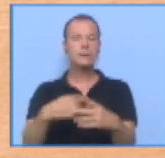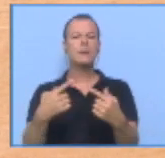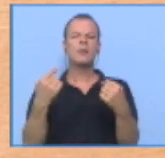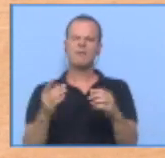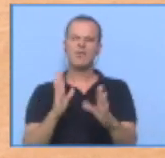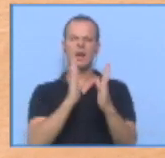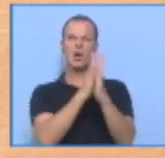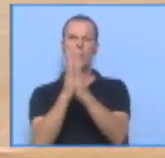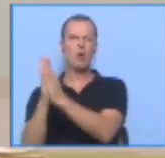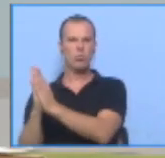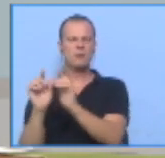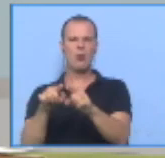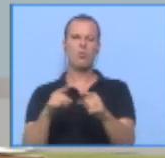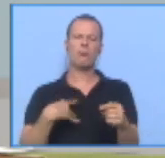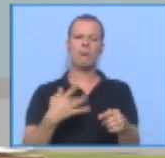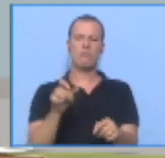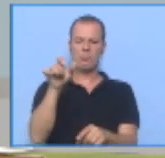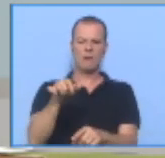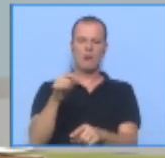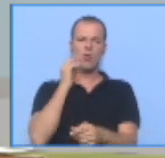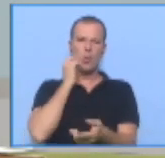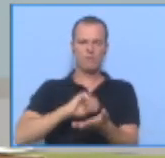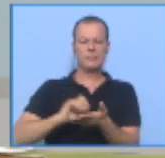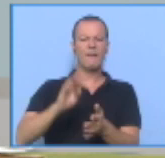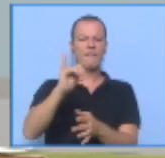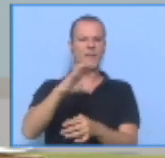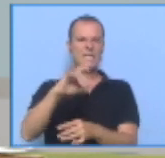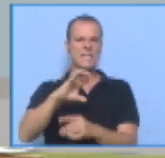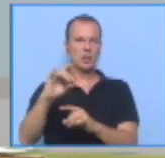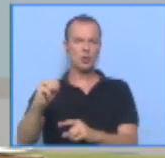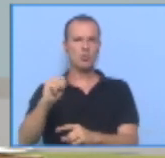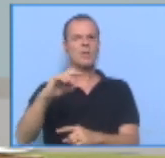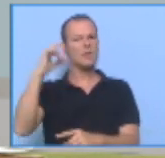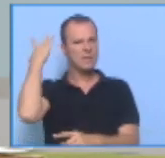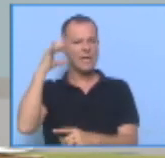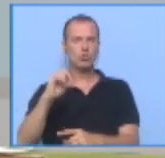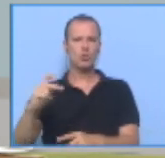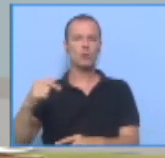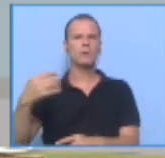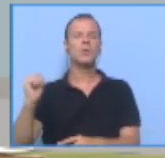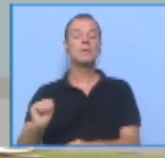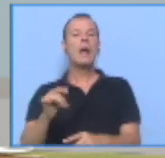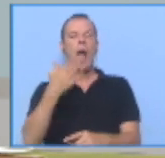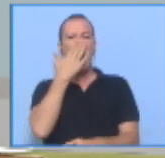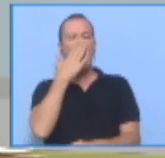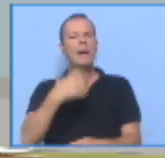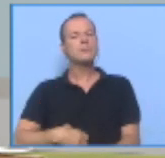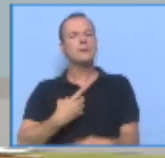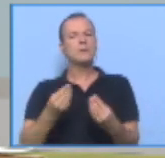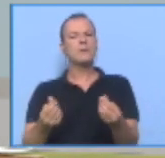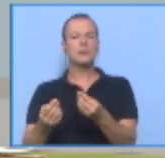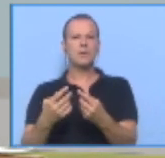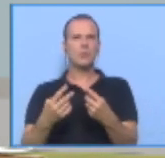da Fundação Francisco Manuel dos Santos, procura ser um olhar sobre a